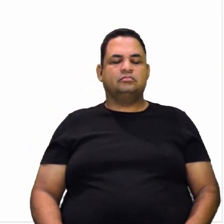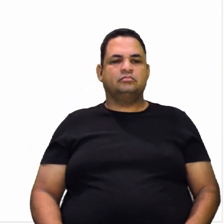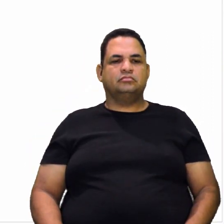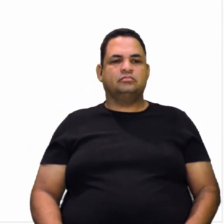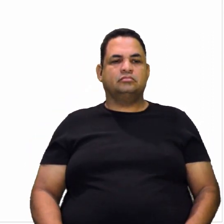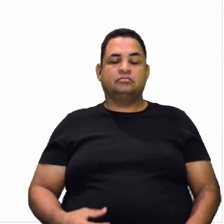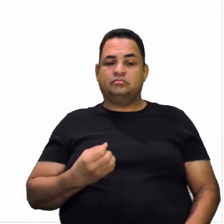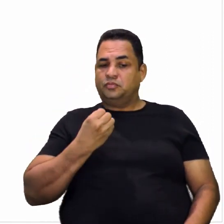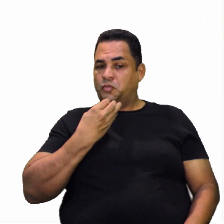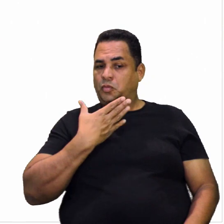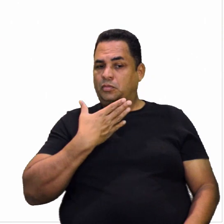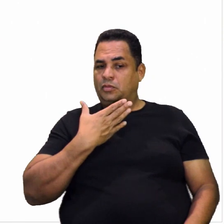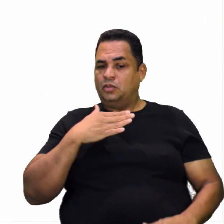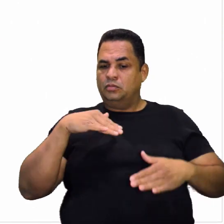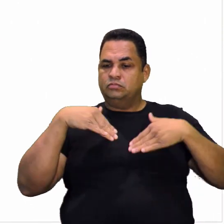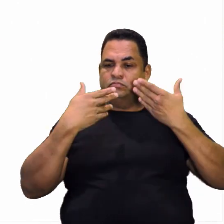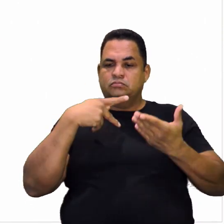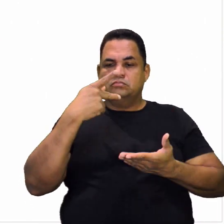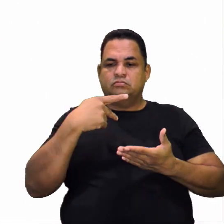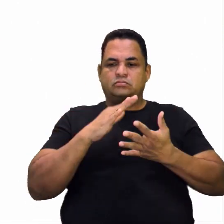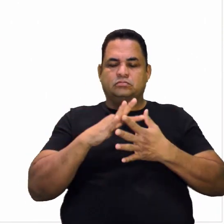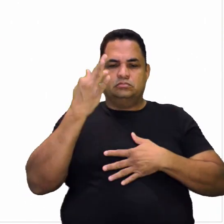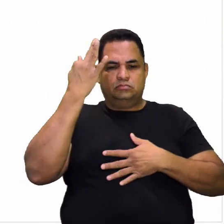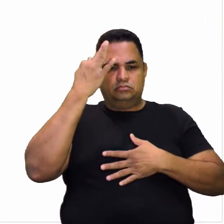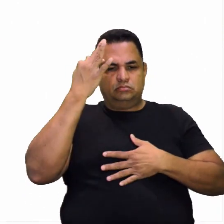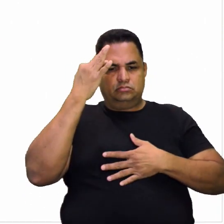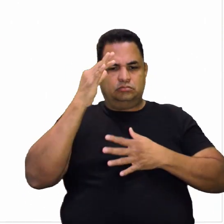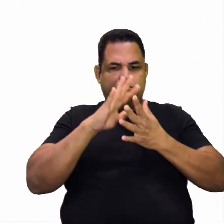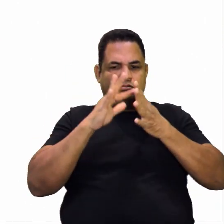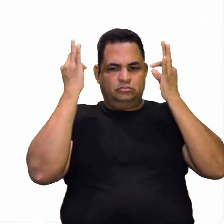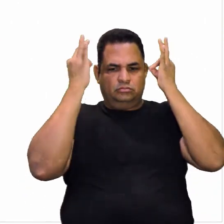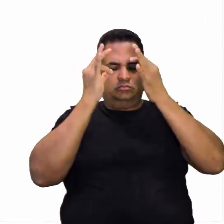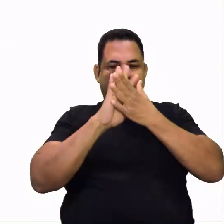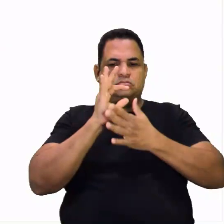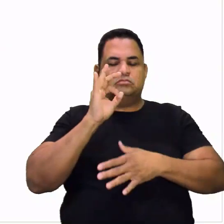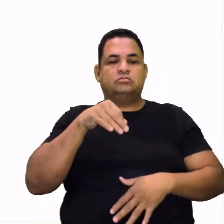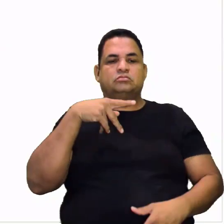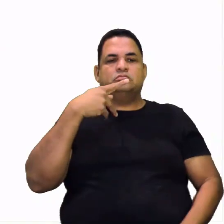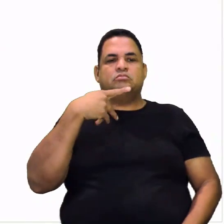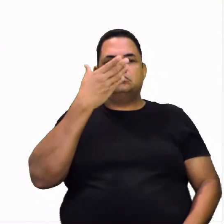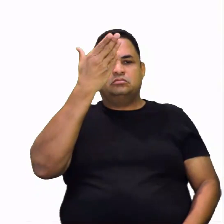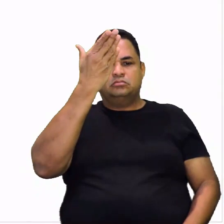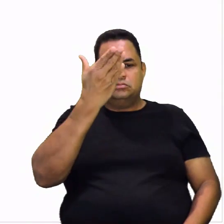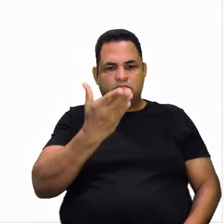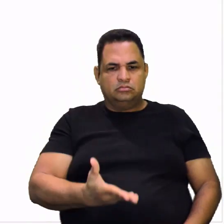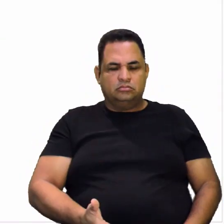Bom, quando falamos de filosofia grega, é correto afirmar. Eu tenho aqui